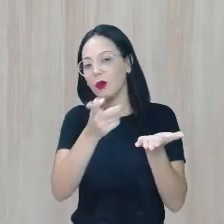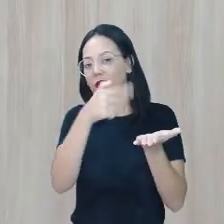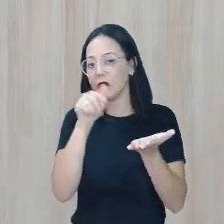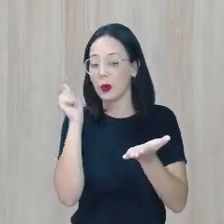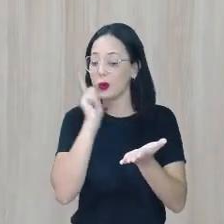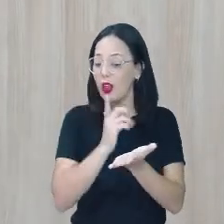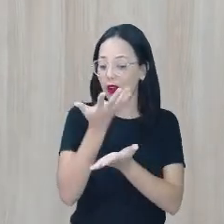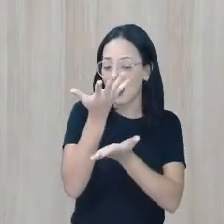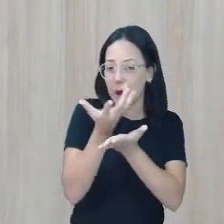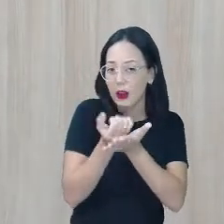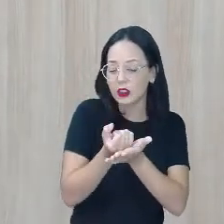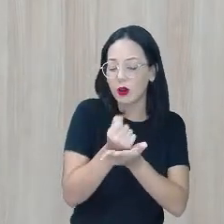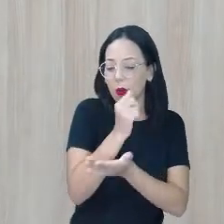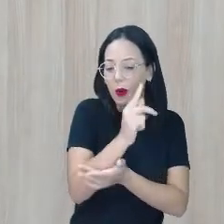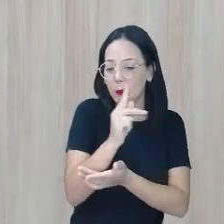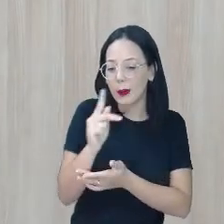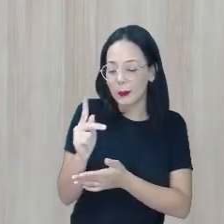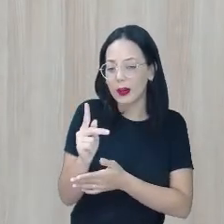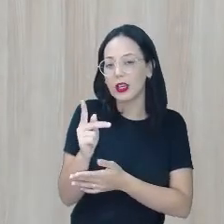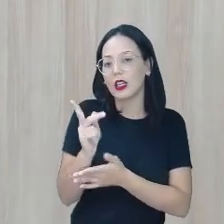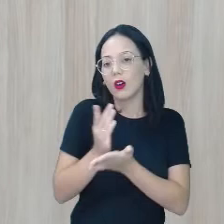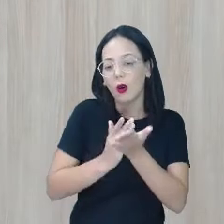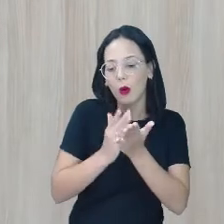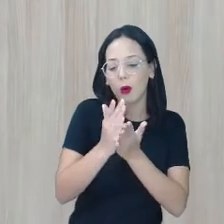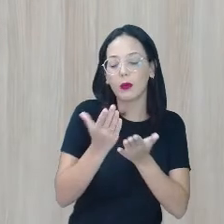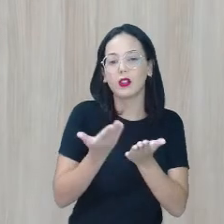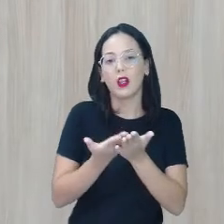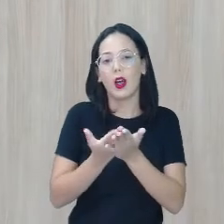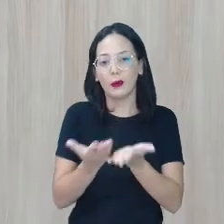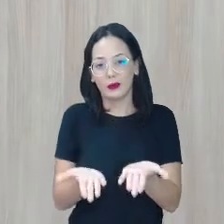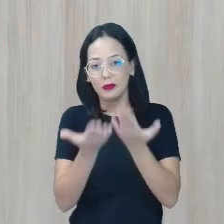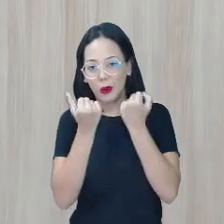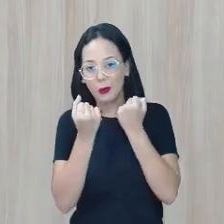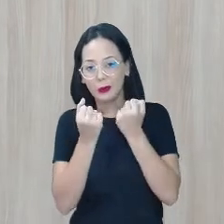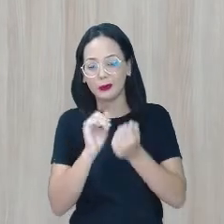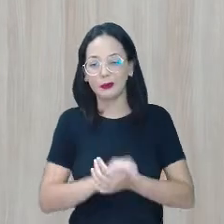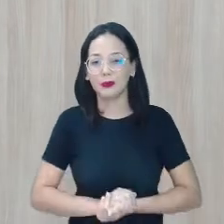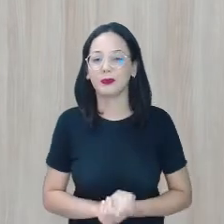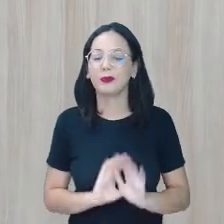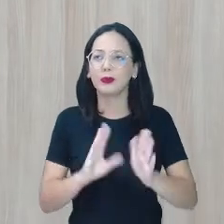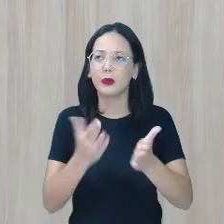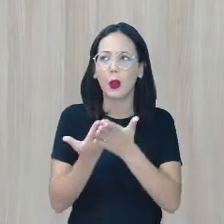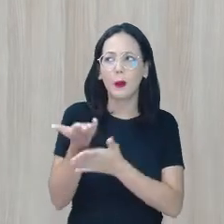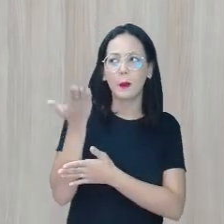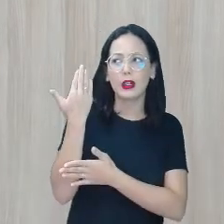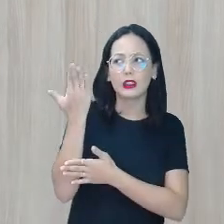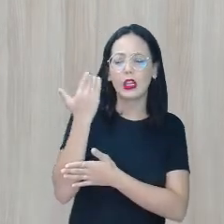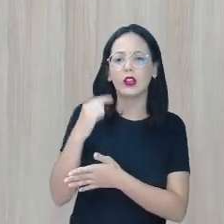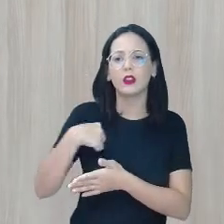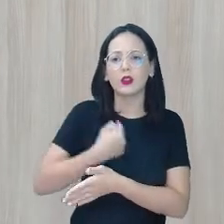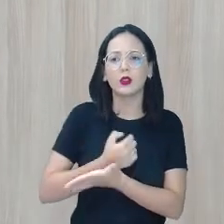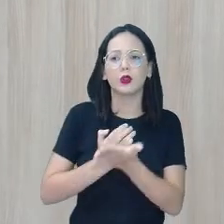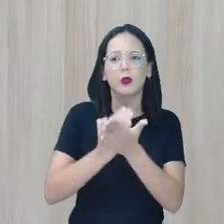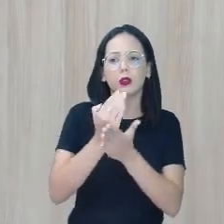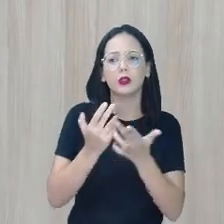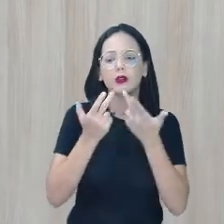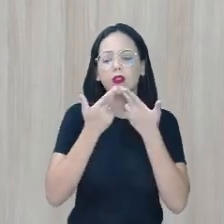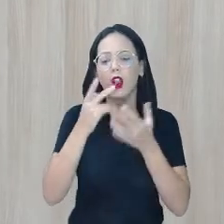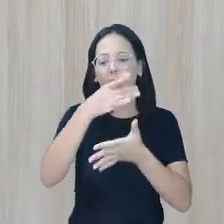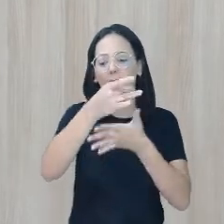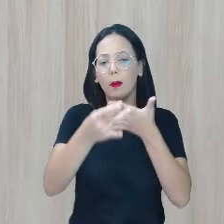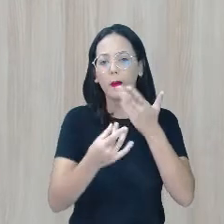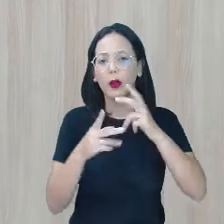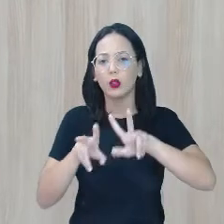o download e vamos começar a nossa aula. Vejam, na aula passada a gente começou a falar sobre